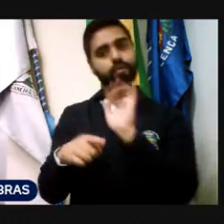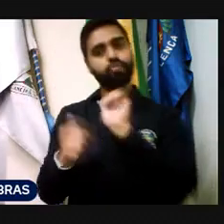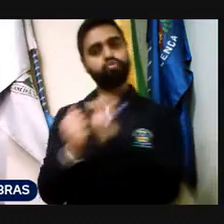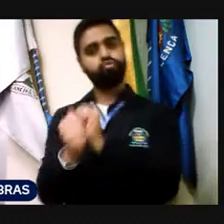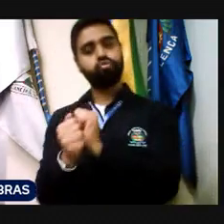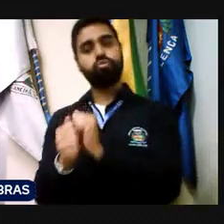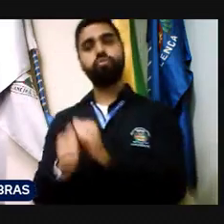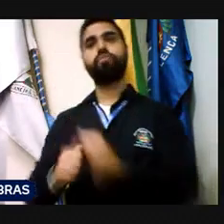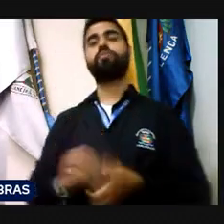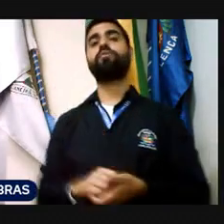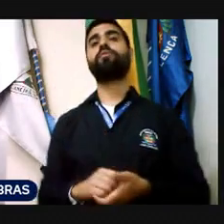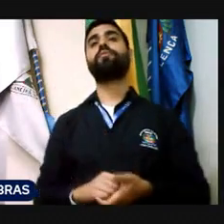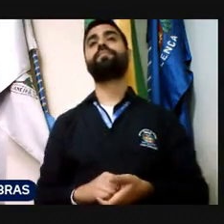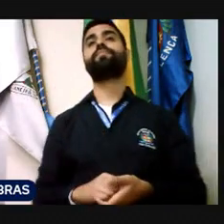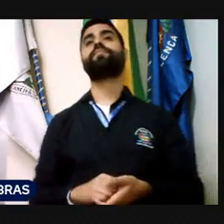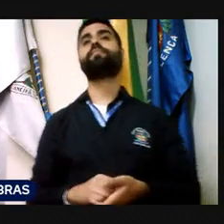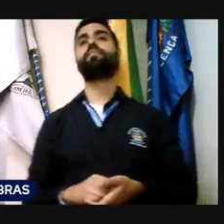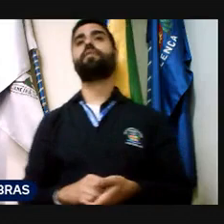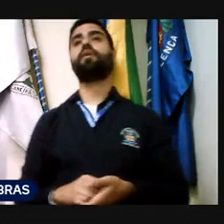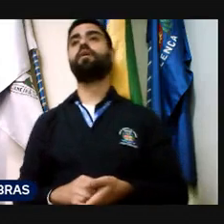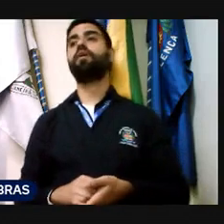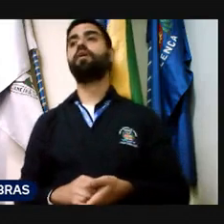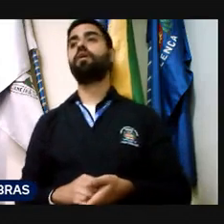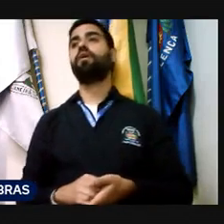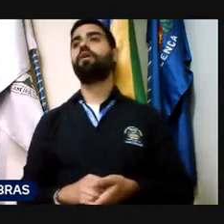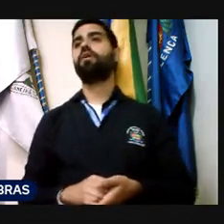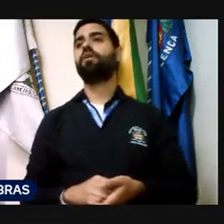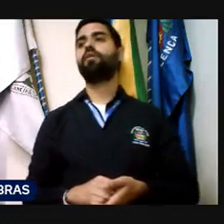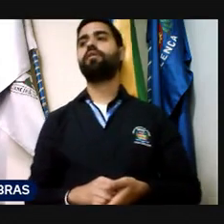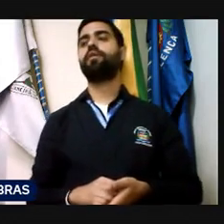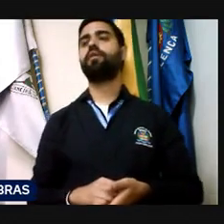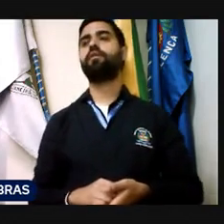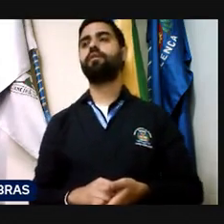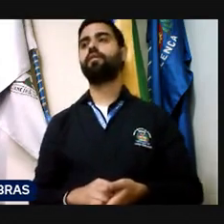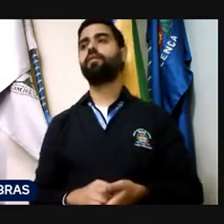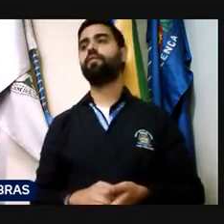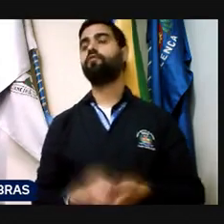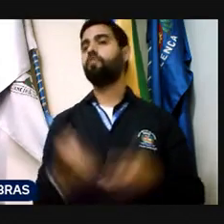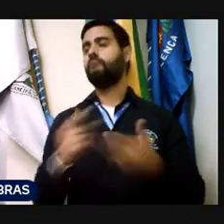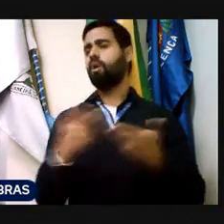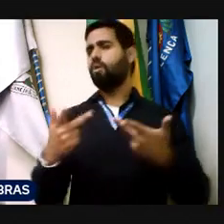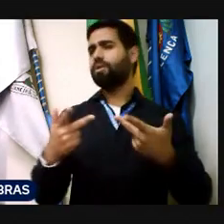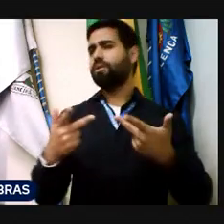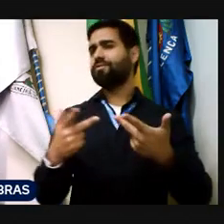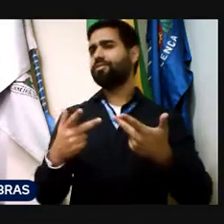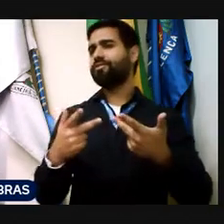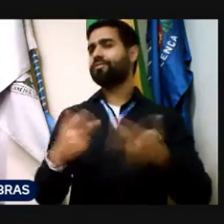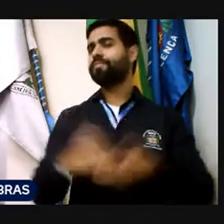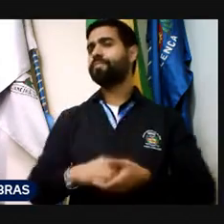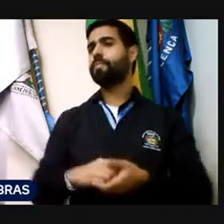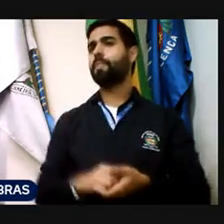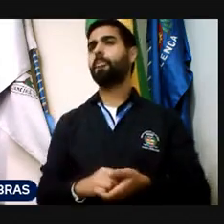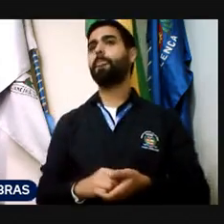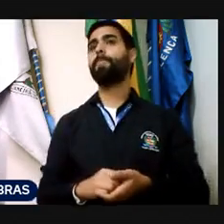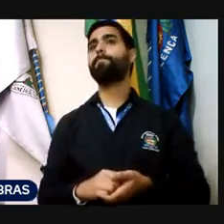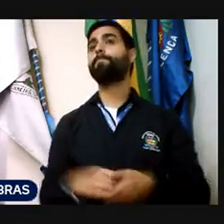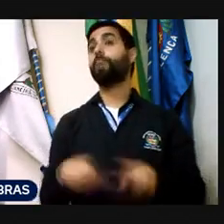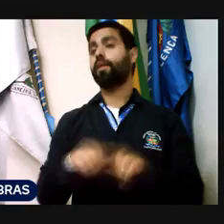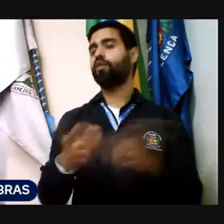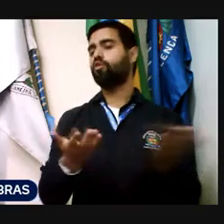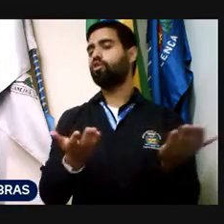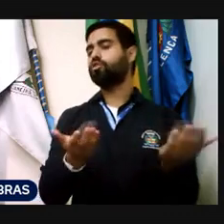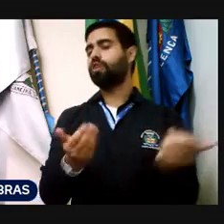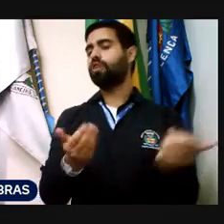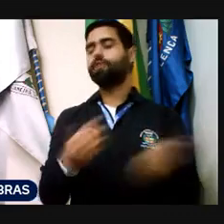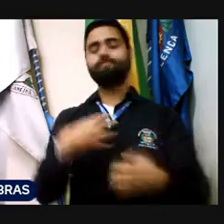a torcida, e que foi um momento de muita declaração e que os jovens se sentiram